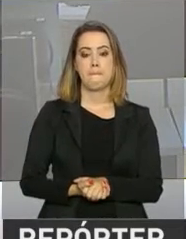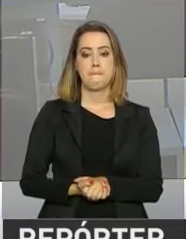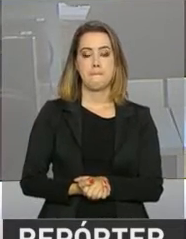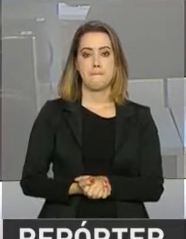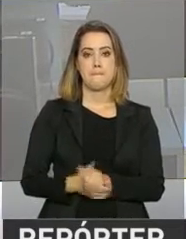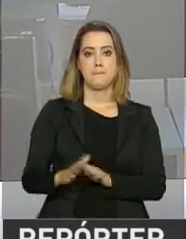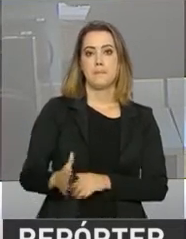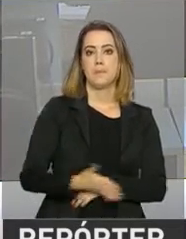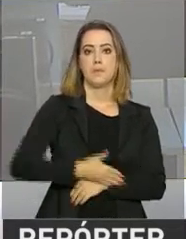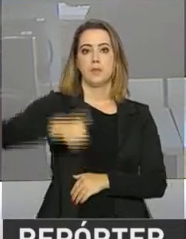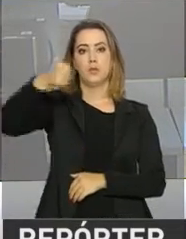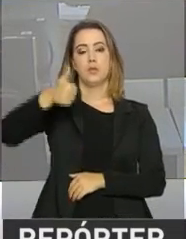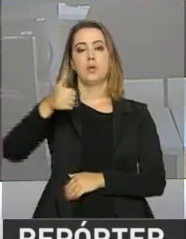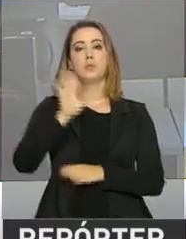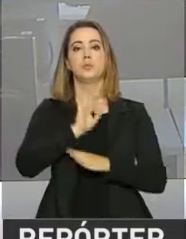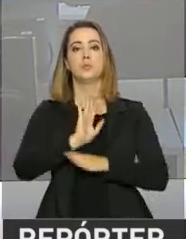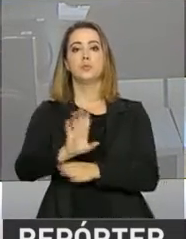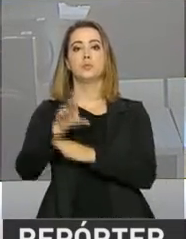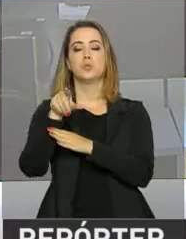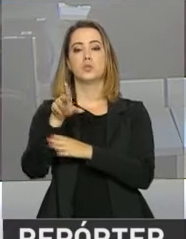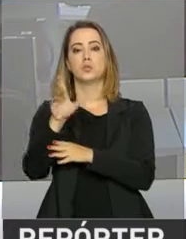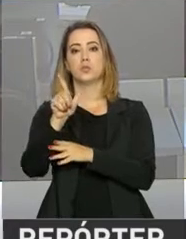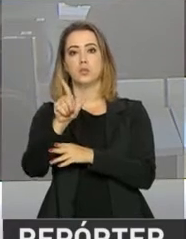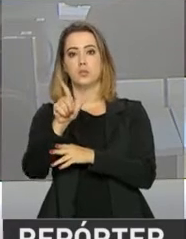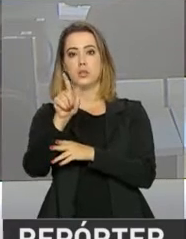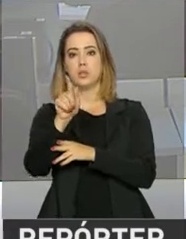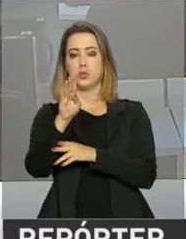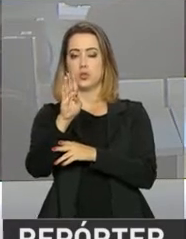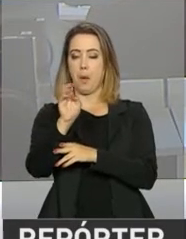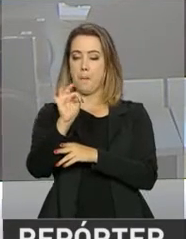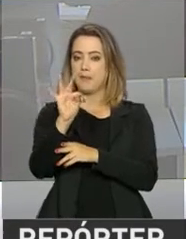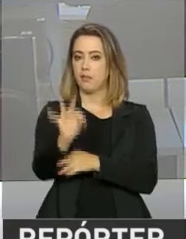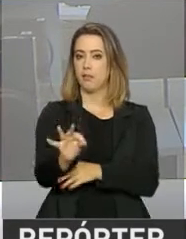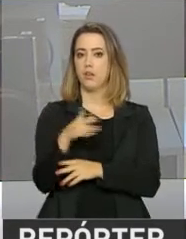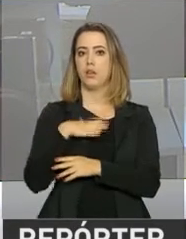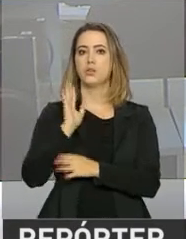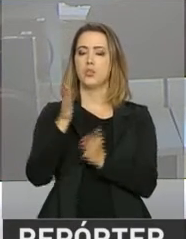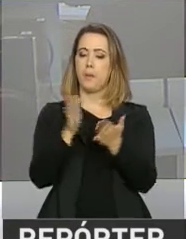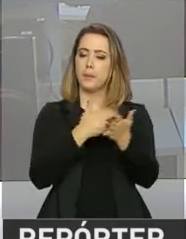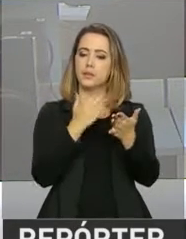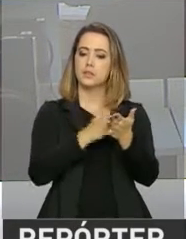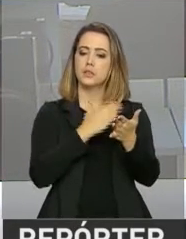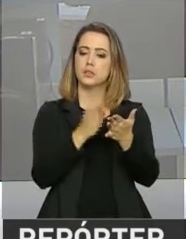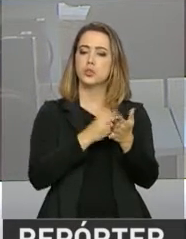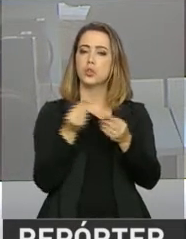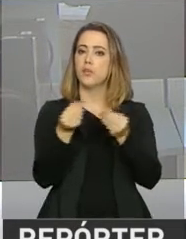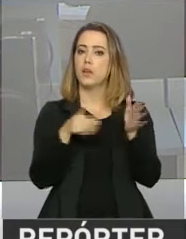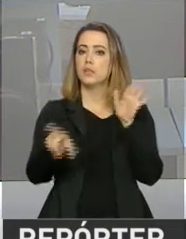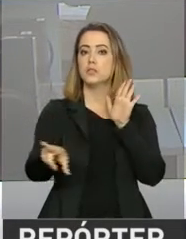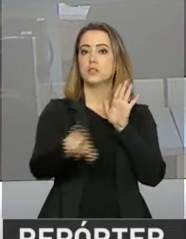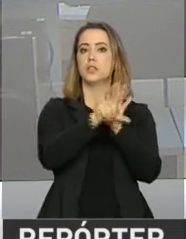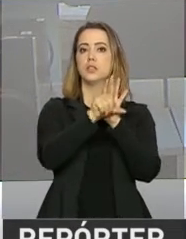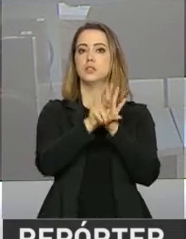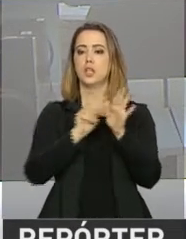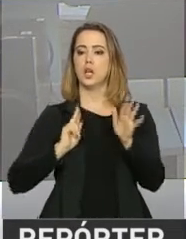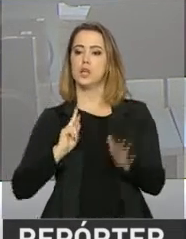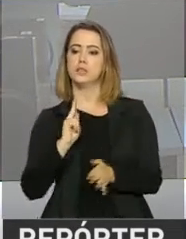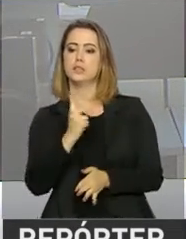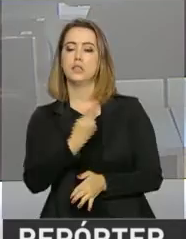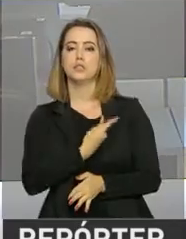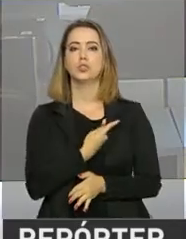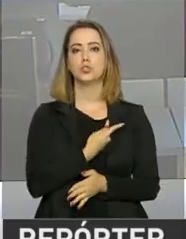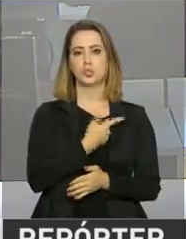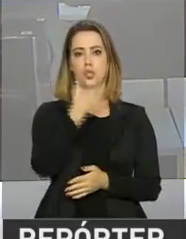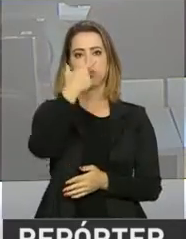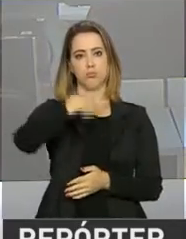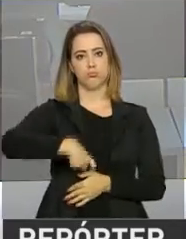Melhorar o atendimento aos turistas LGBT. Para isso, foi lançada uma cartilha com informações sobre legalidade, identidade de gênero e